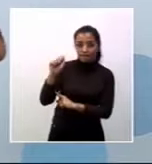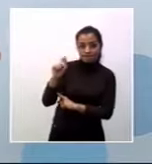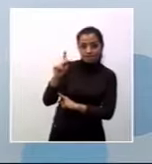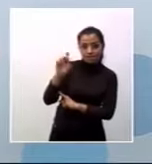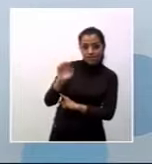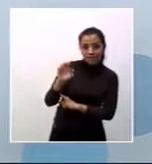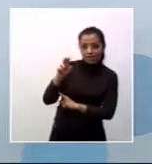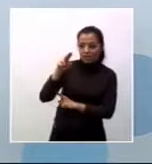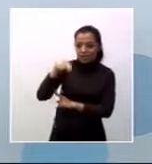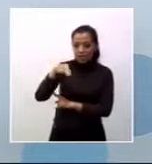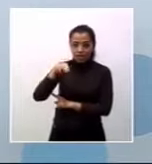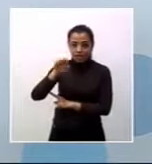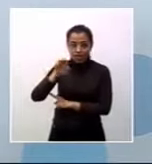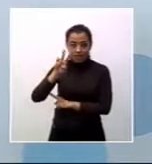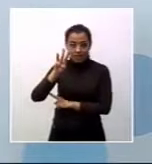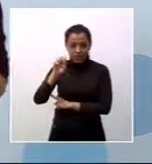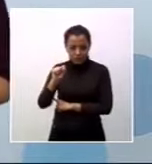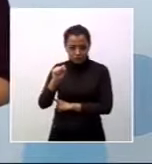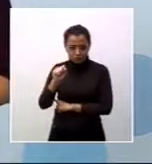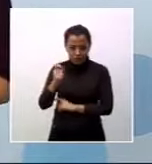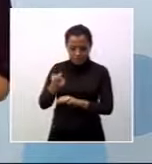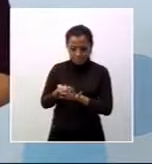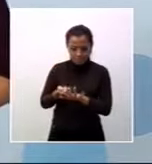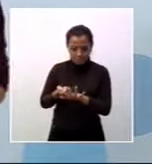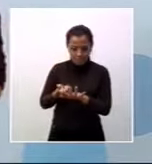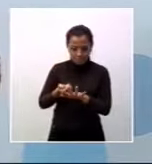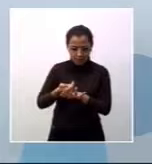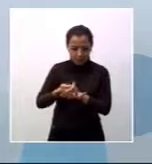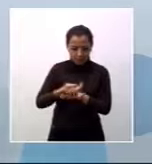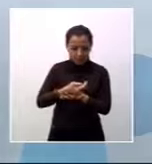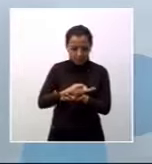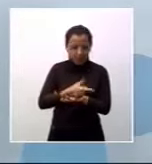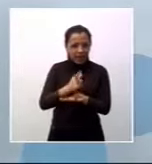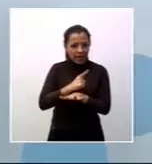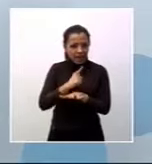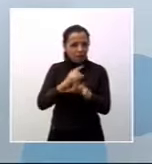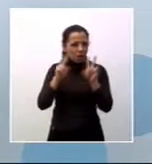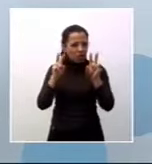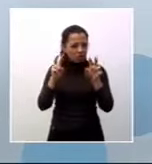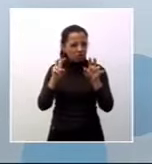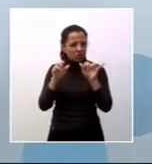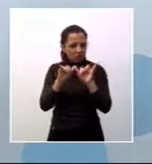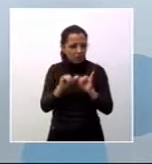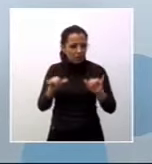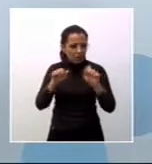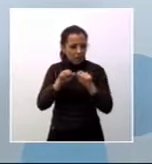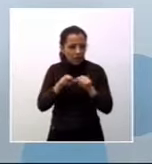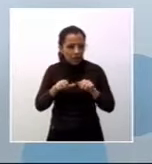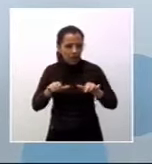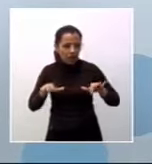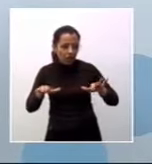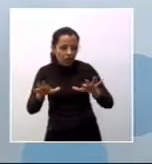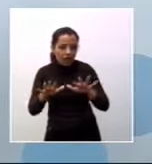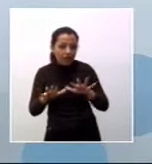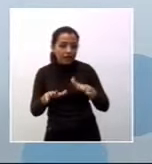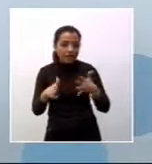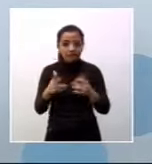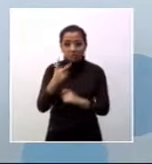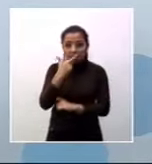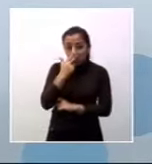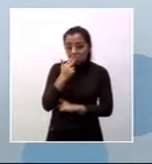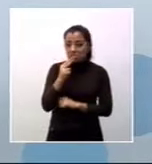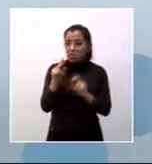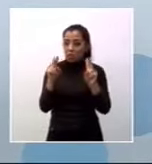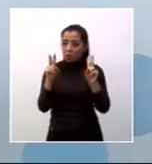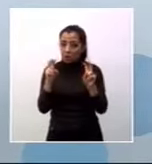um assunto que tá muito sem pauta é uma coisa que a gente tem ouvido falar cada vez mais né nos últimos anos e é um assunto que a gente achou que seria